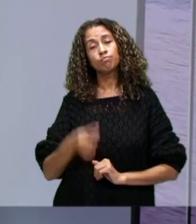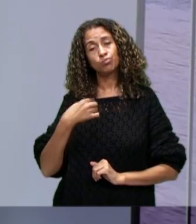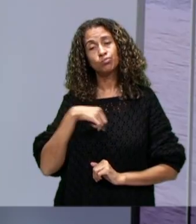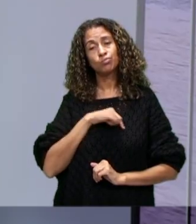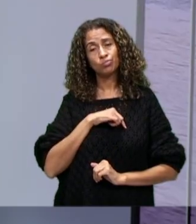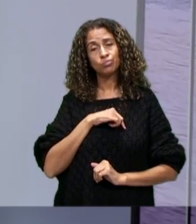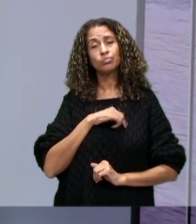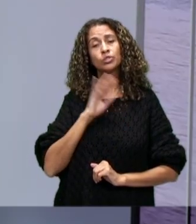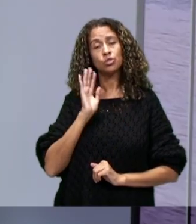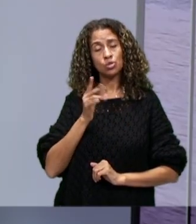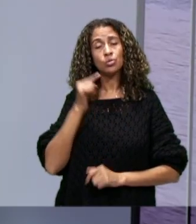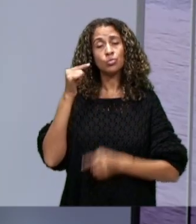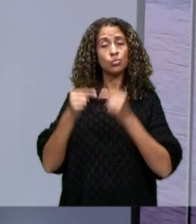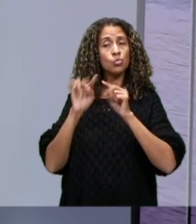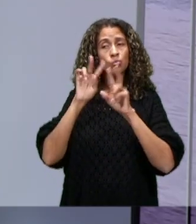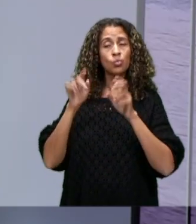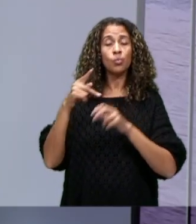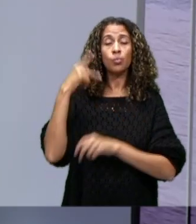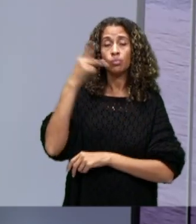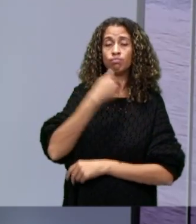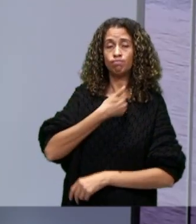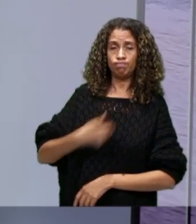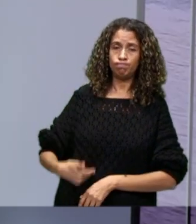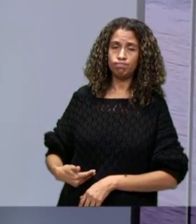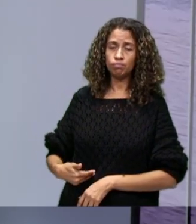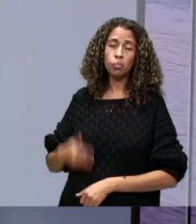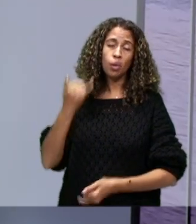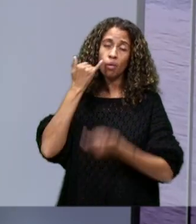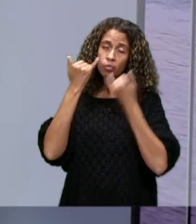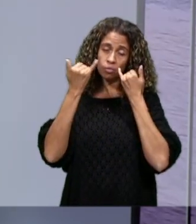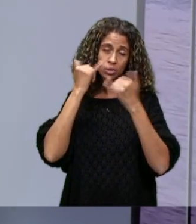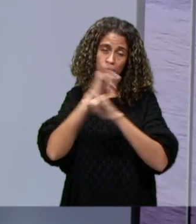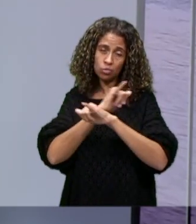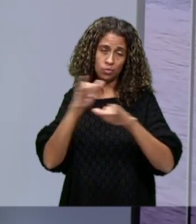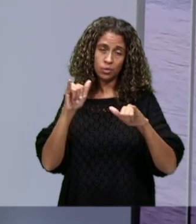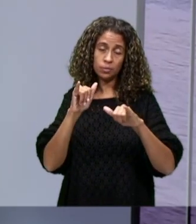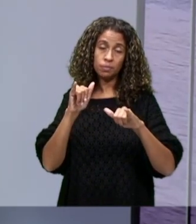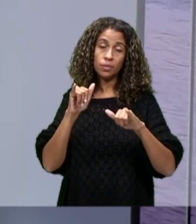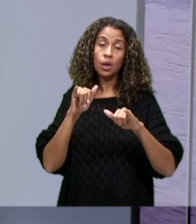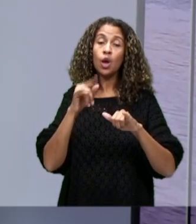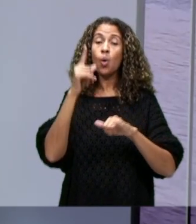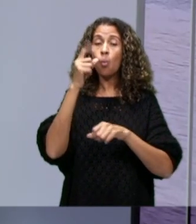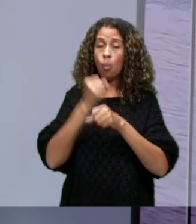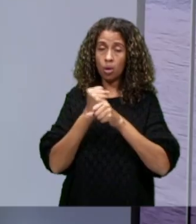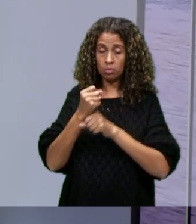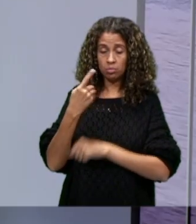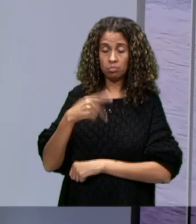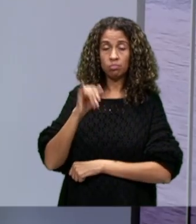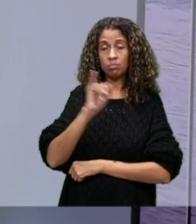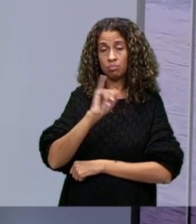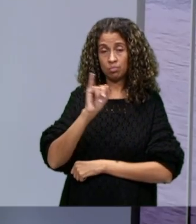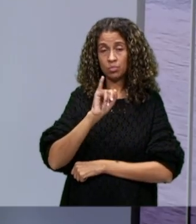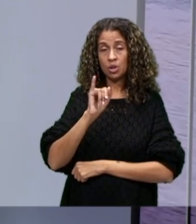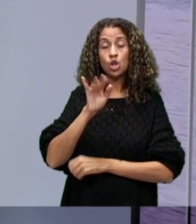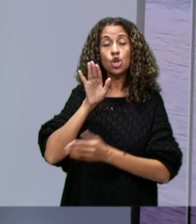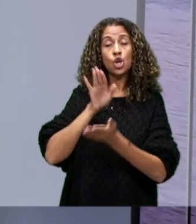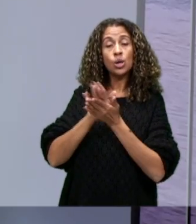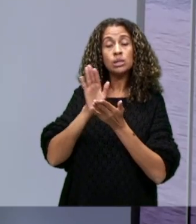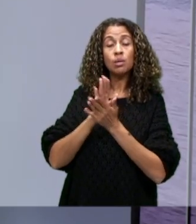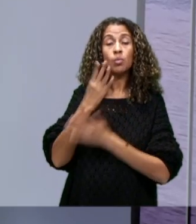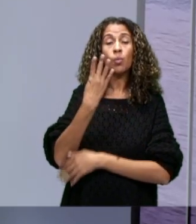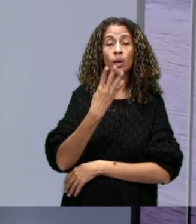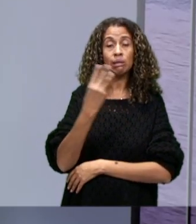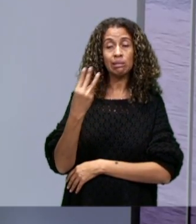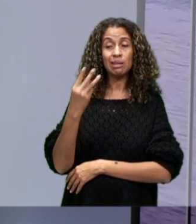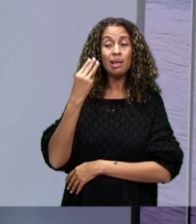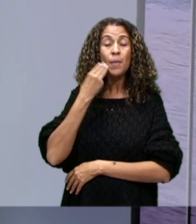de questão de política pública, só para trazer um dado, né? Os últimos 12 meses em Itajaí, a gente gastou 43 milhões